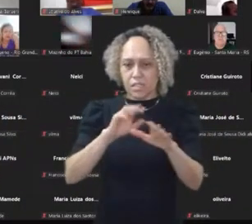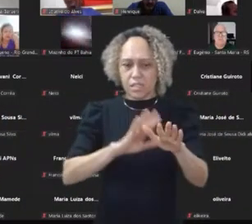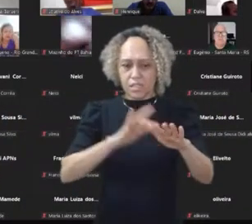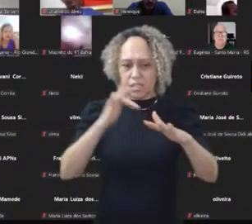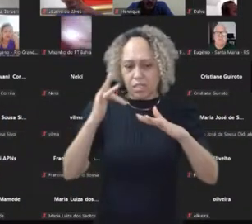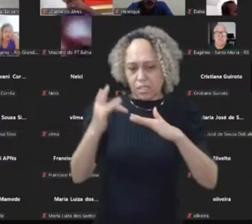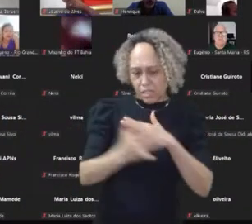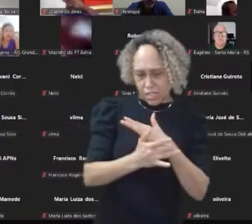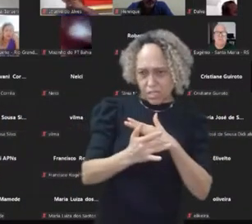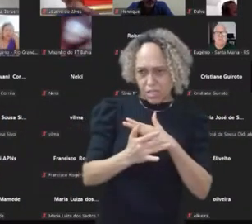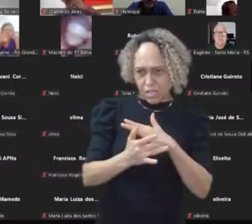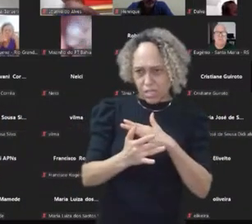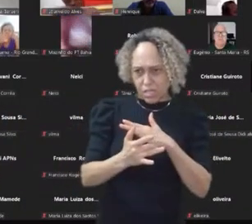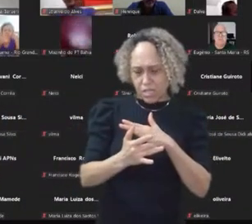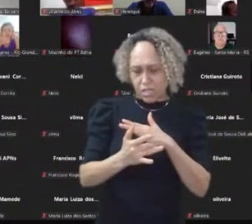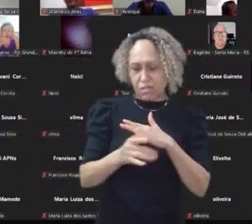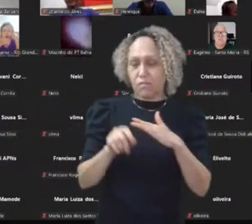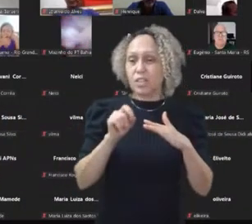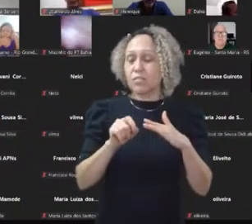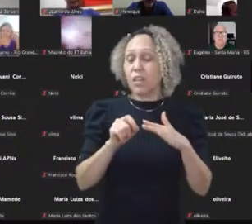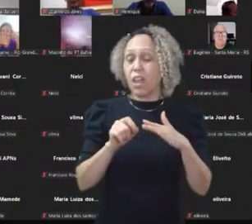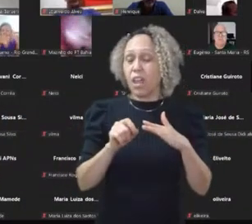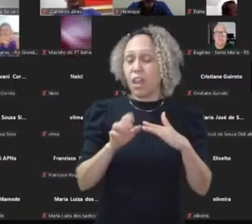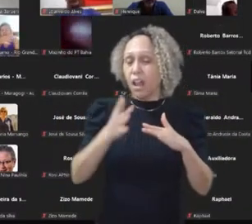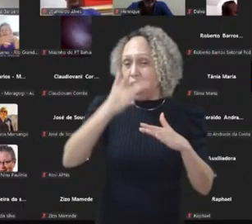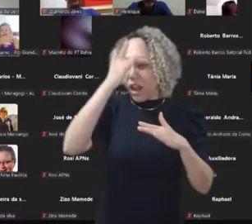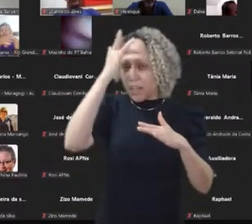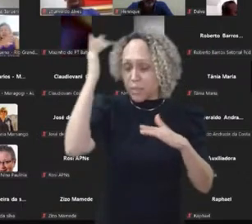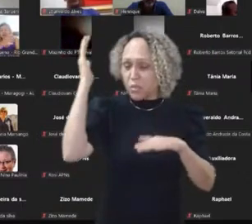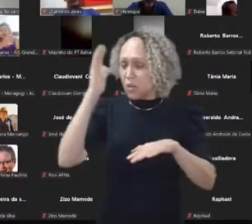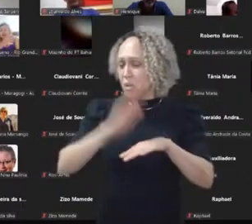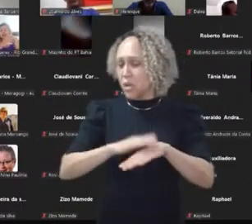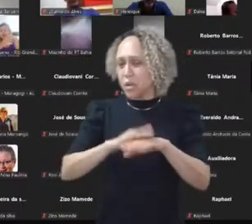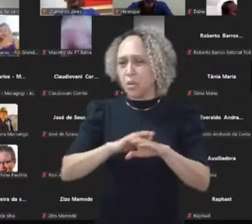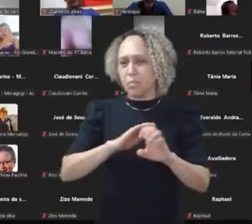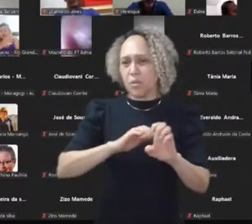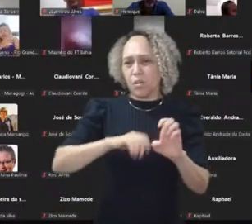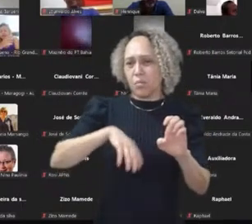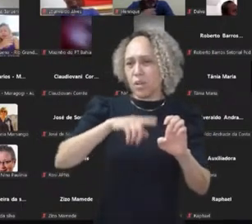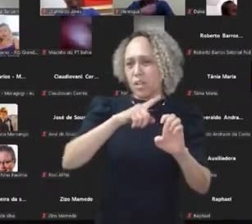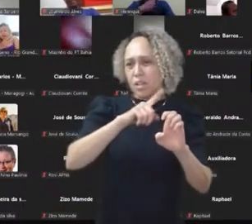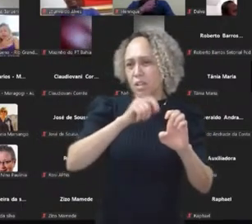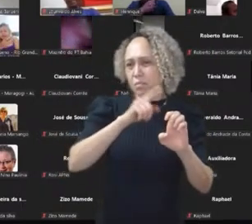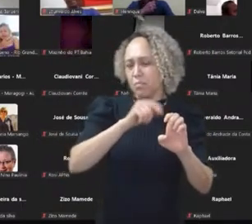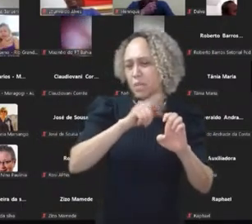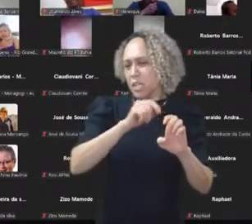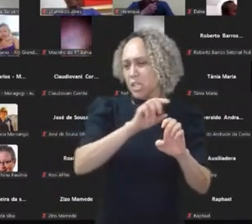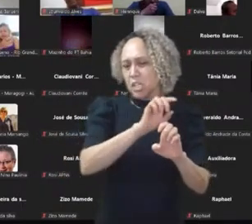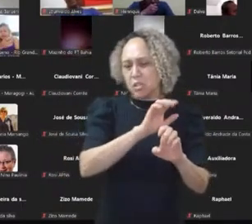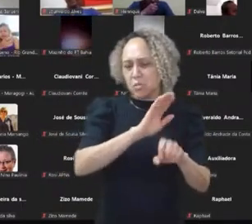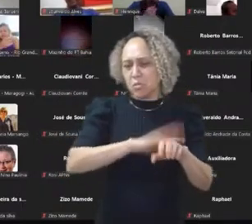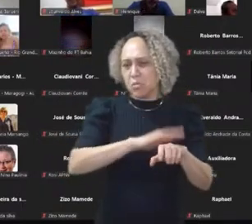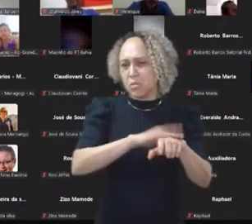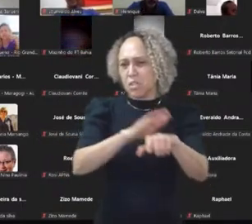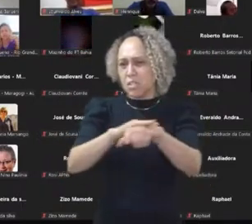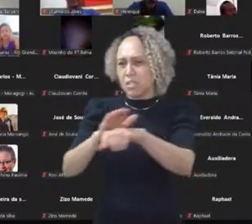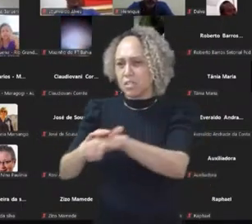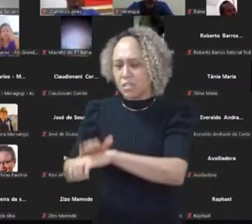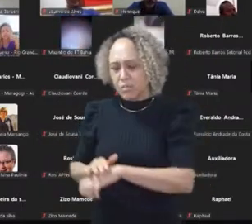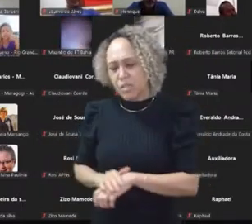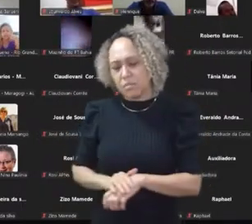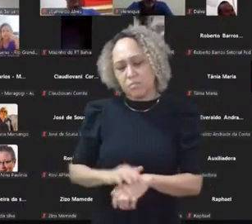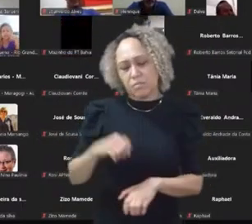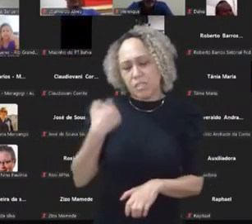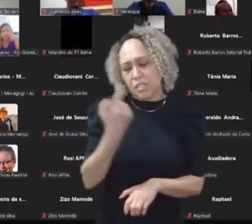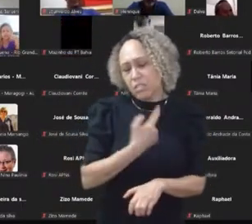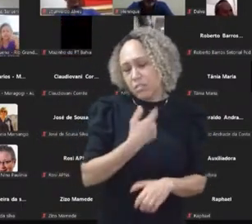de si Então é isso ess essa questão de uma de uma de uma formulação e de uma subjetividade é um campo que a gente sai perdendo Porque de